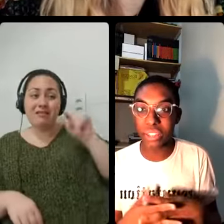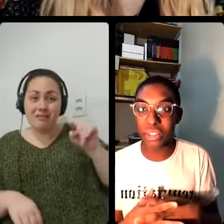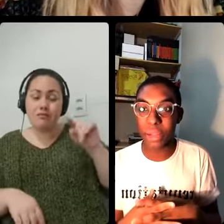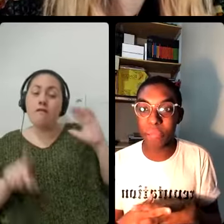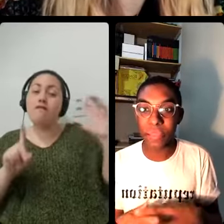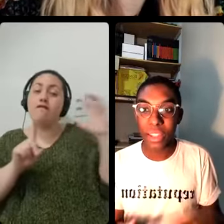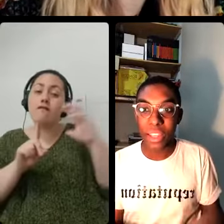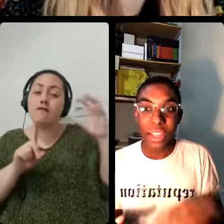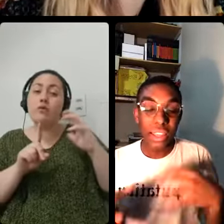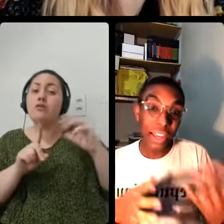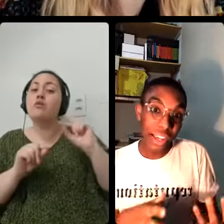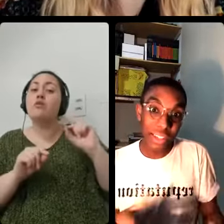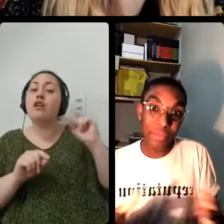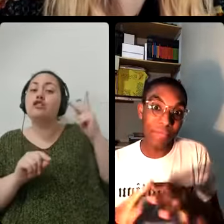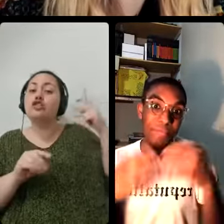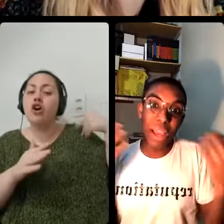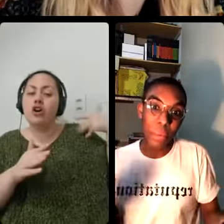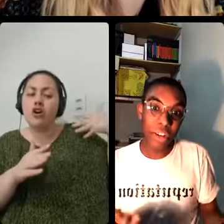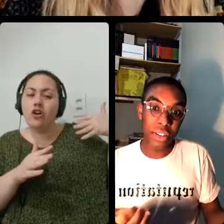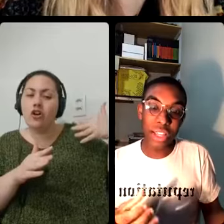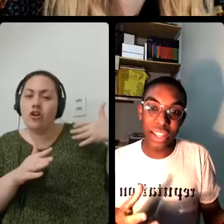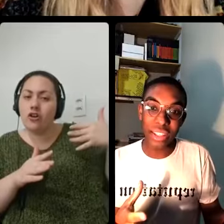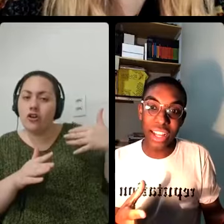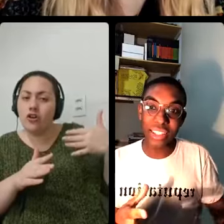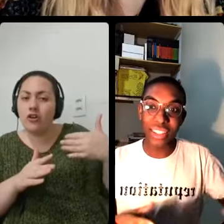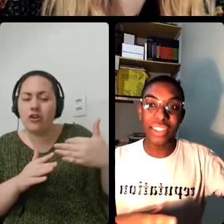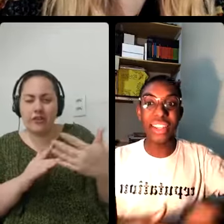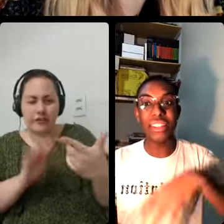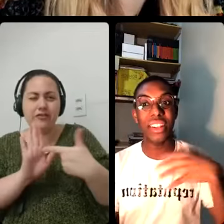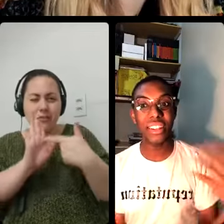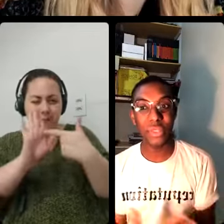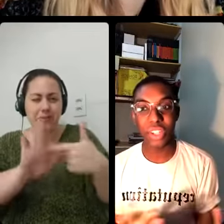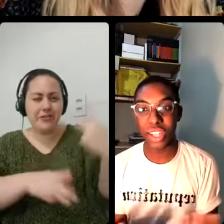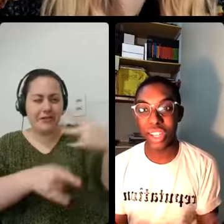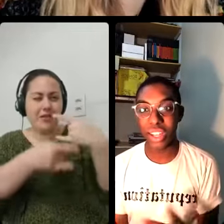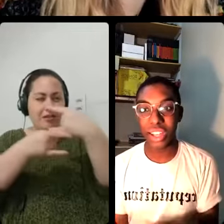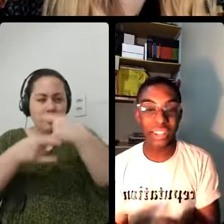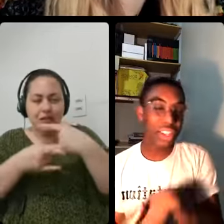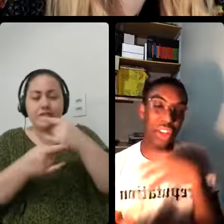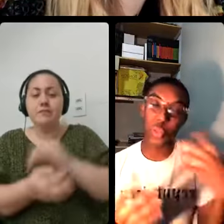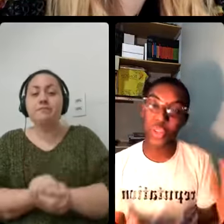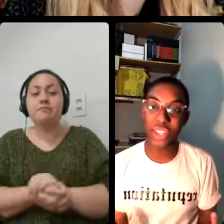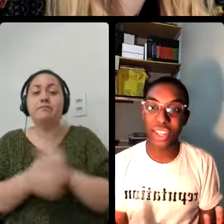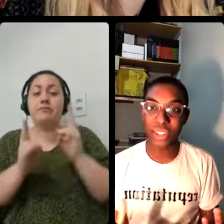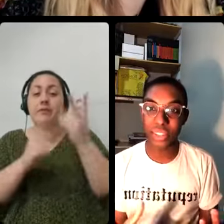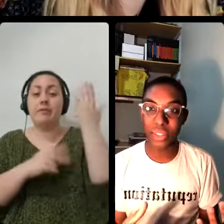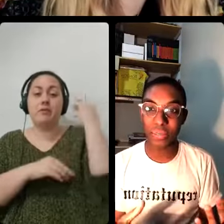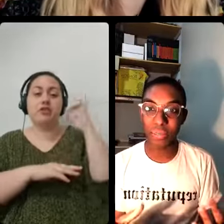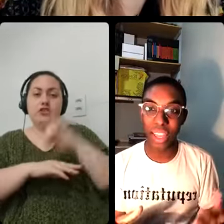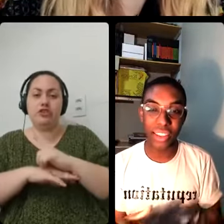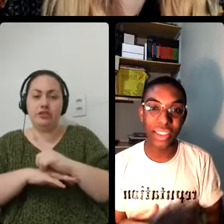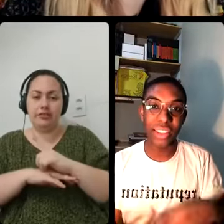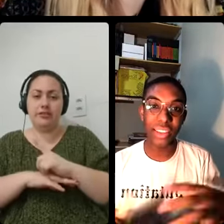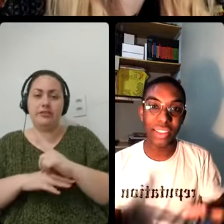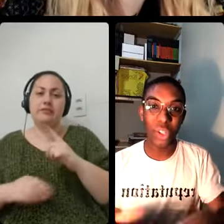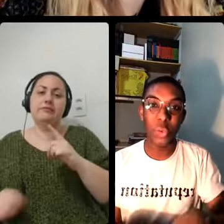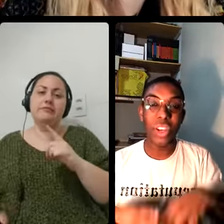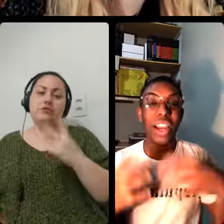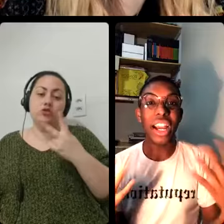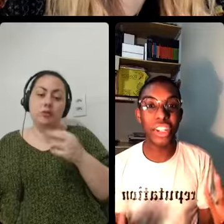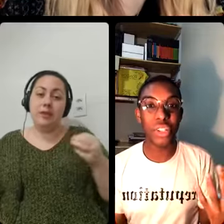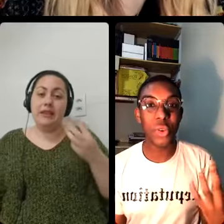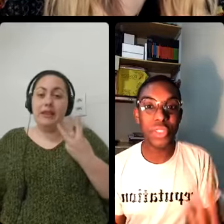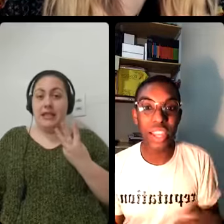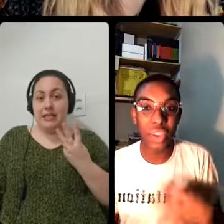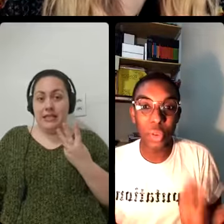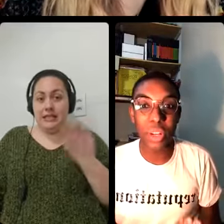da live, né? E aí, a partir dessa data, desde 2003, né, que então